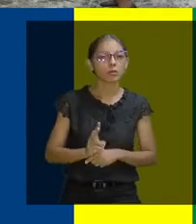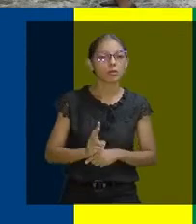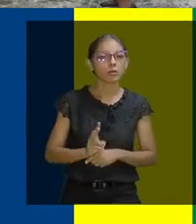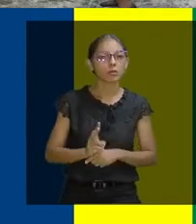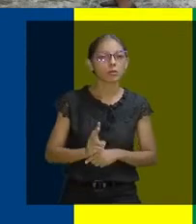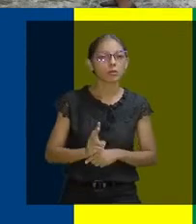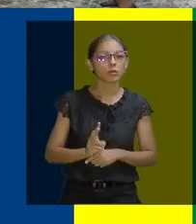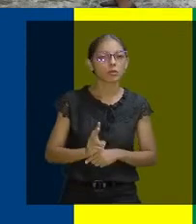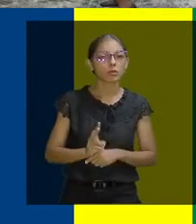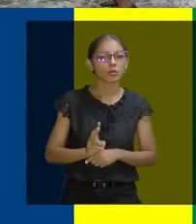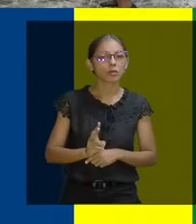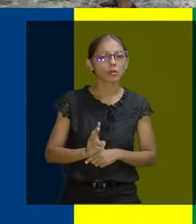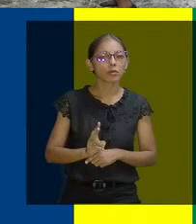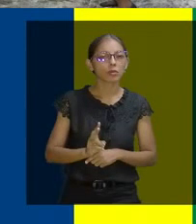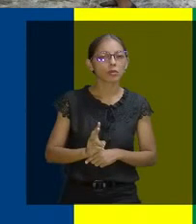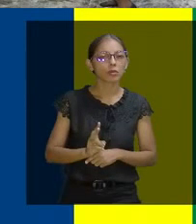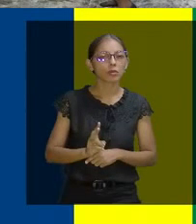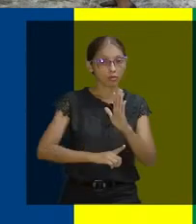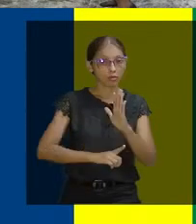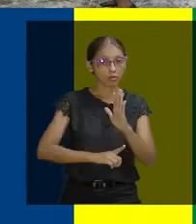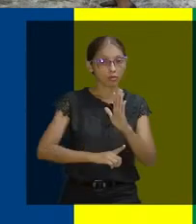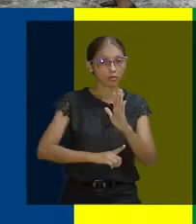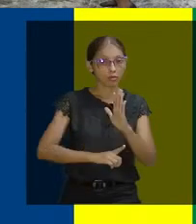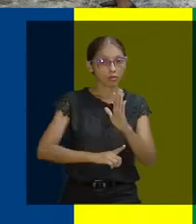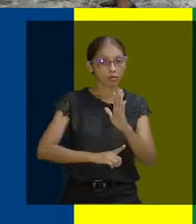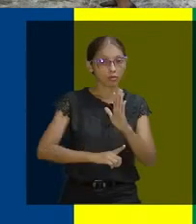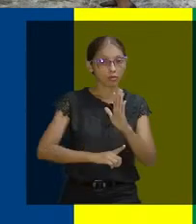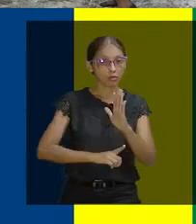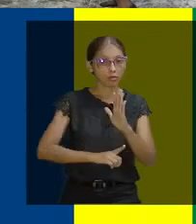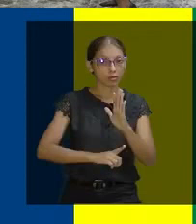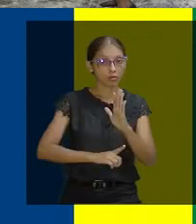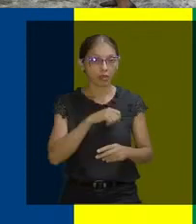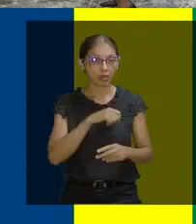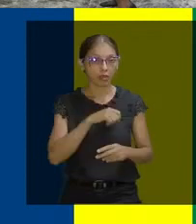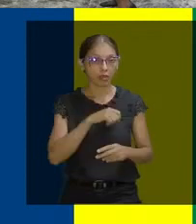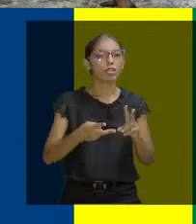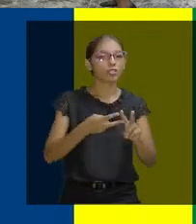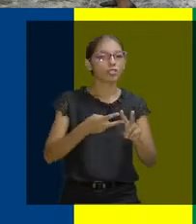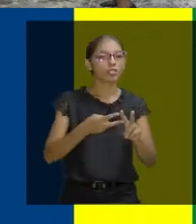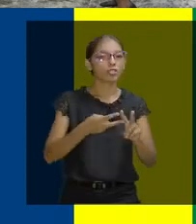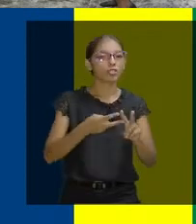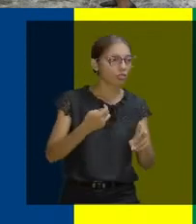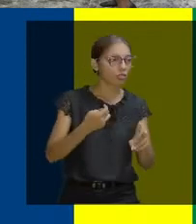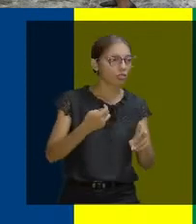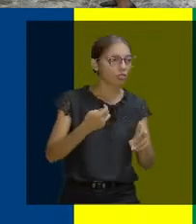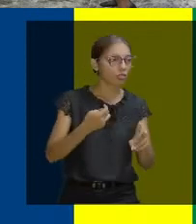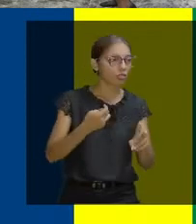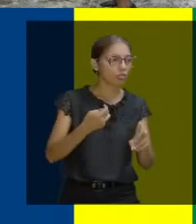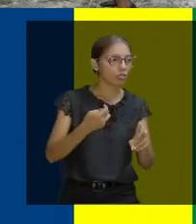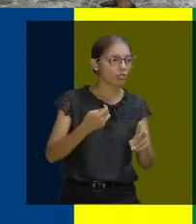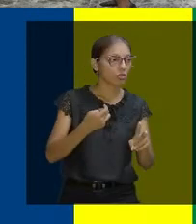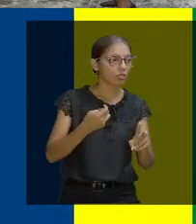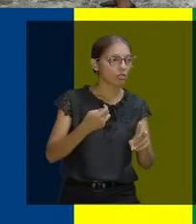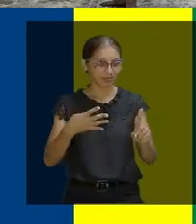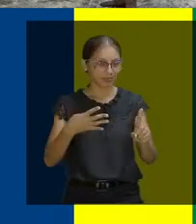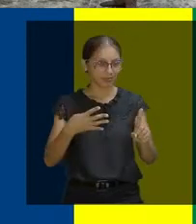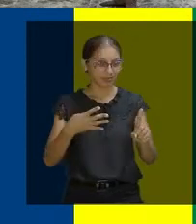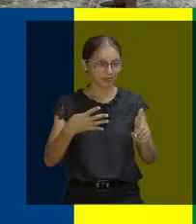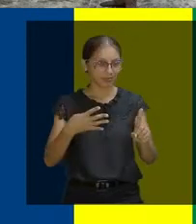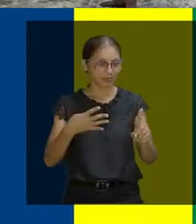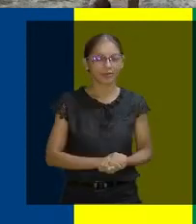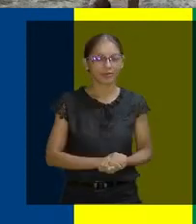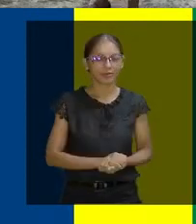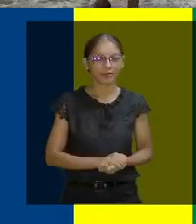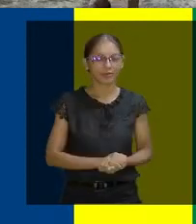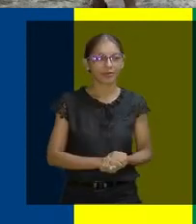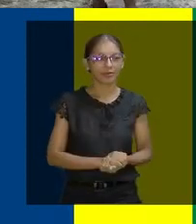minorias, como mulheres, negros, indígenas, LGBTQIA+, pessoas com deficiências.